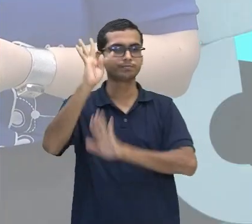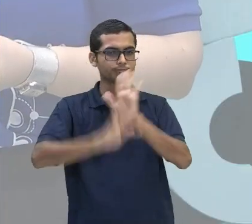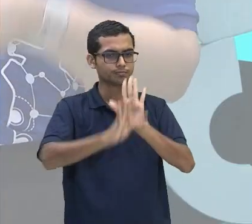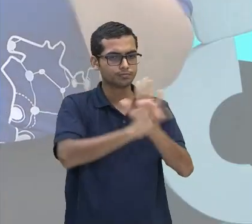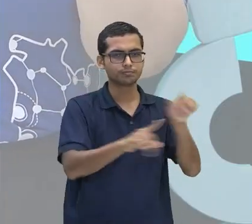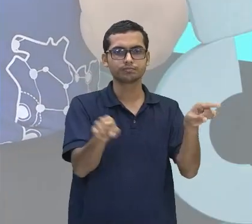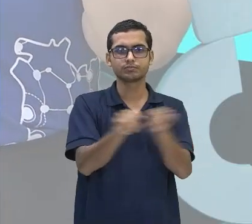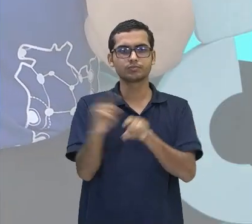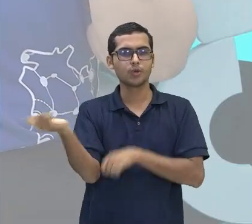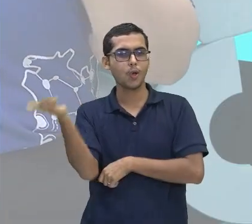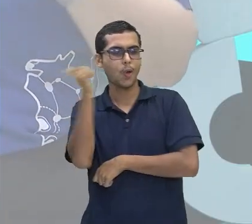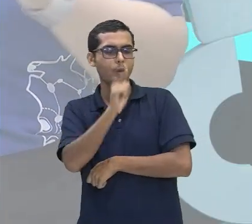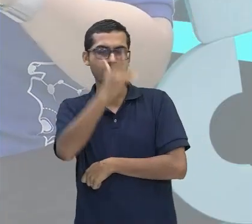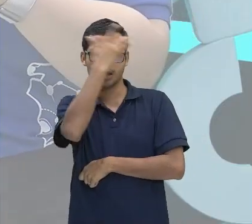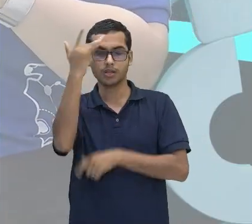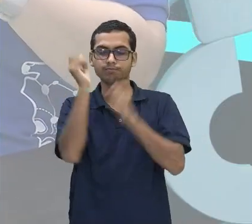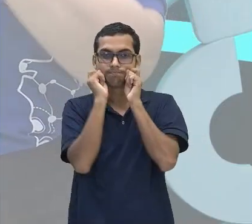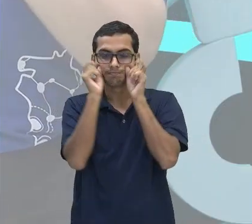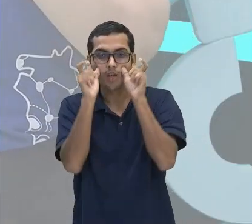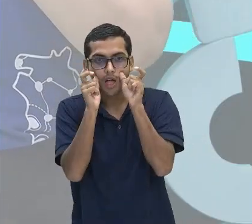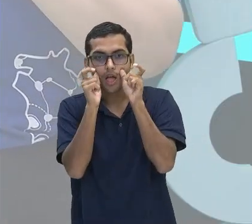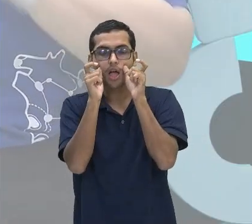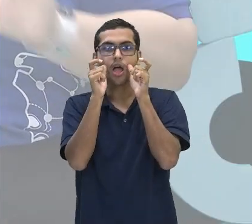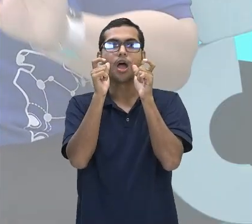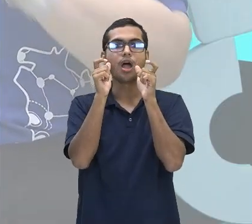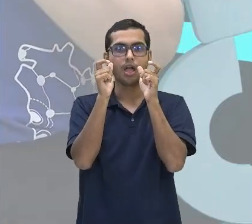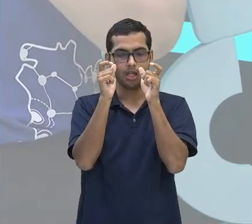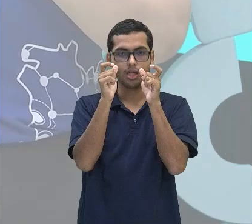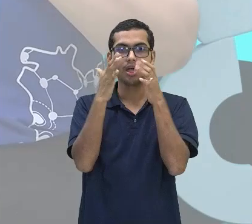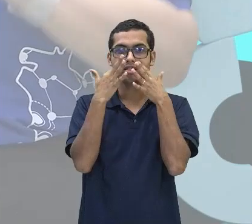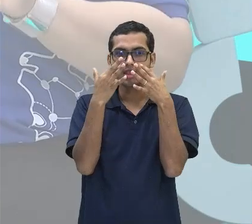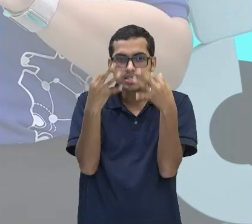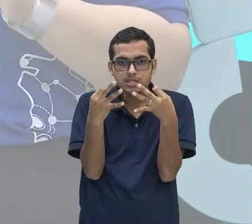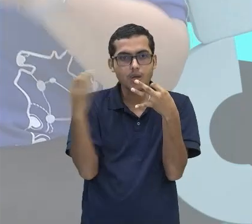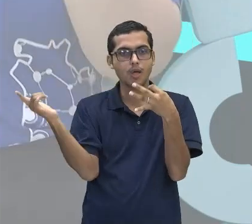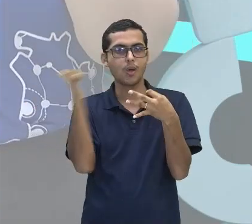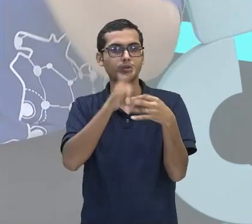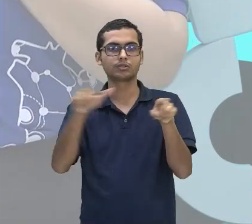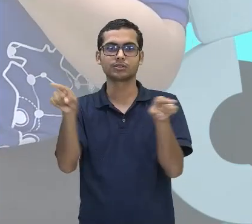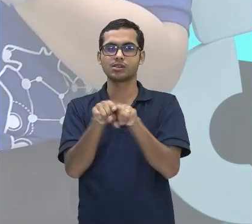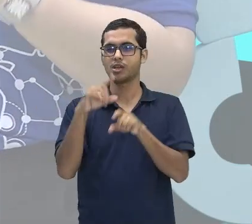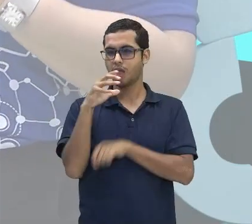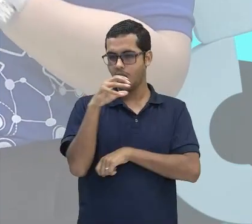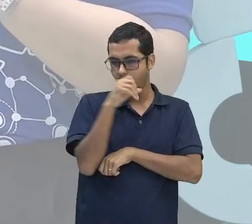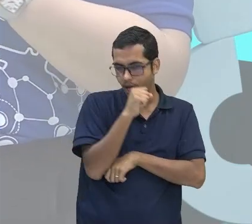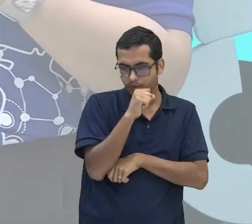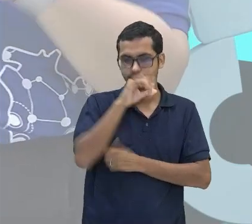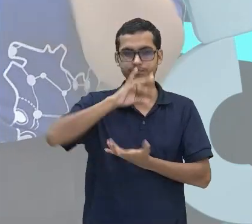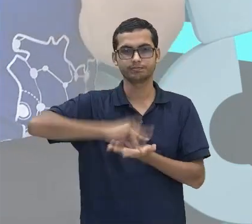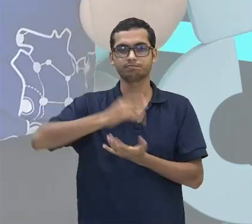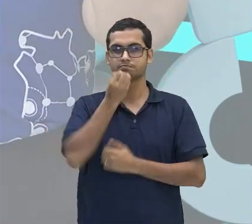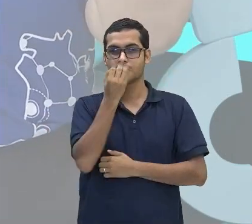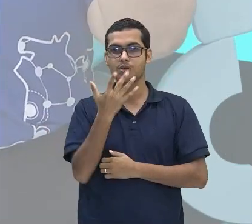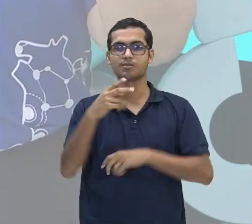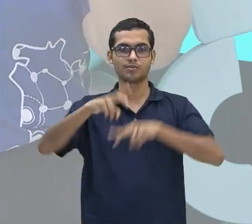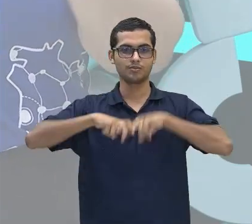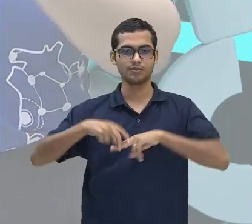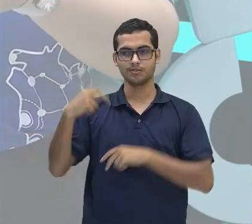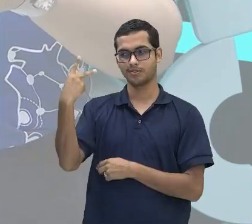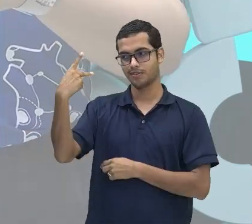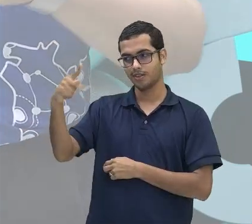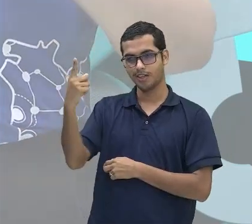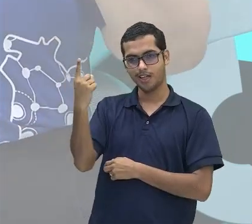para captar a atenção do público de forma rápida e eficaz. Porque aqui, como é uma promoção, é